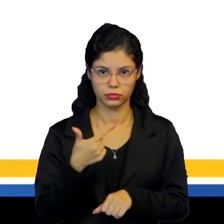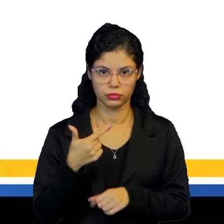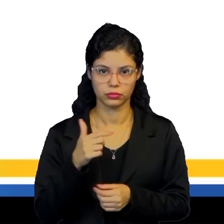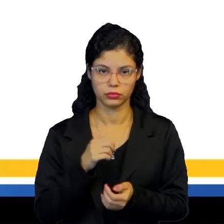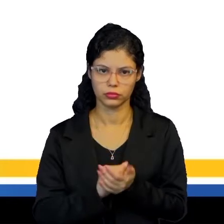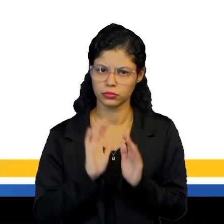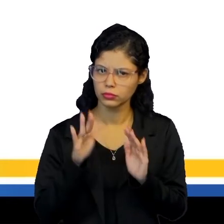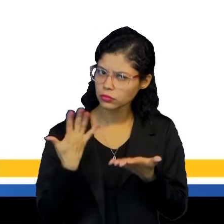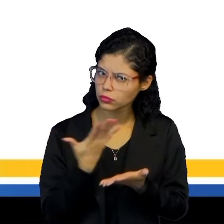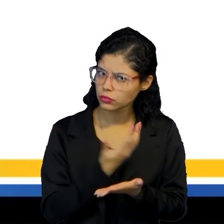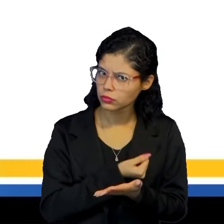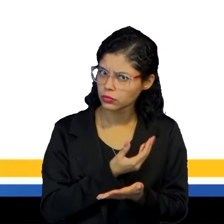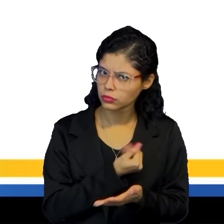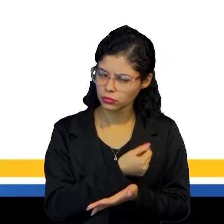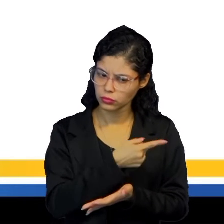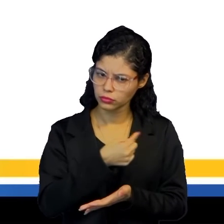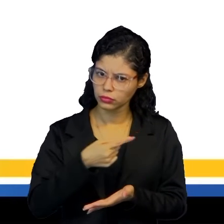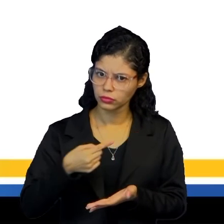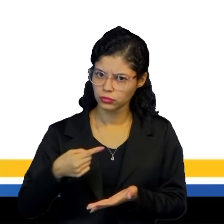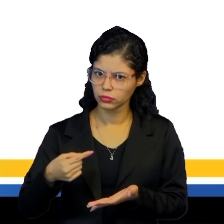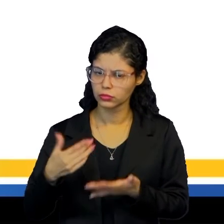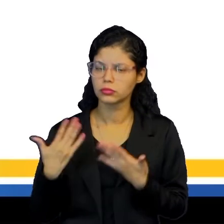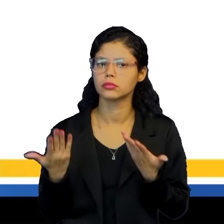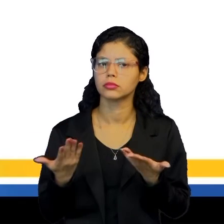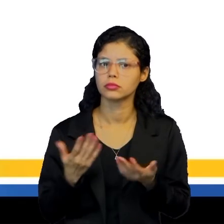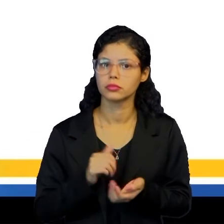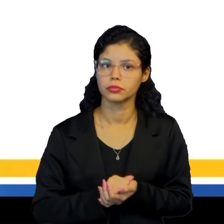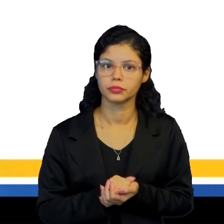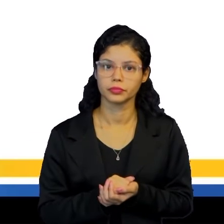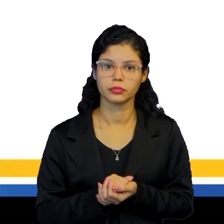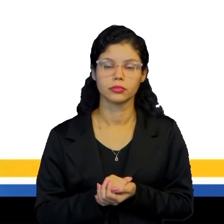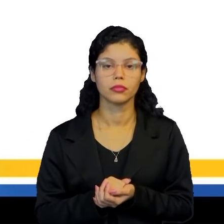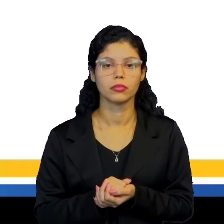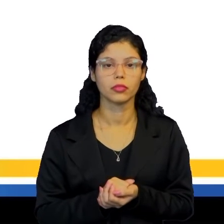horas, qual será o número de bactérias?